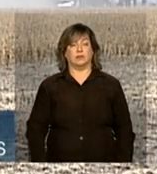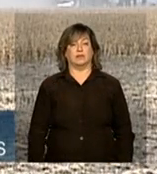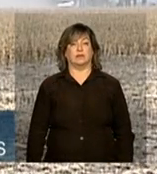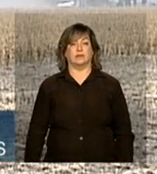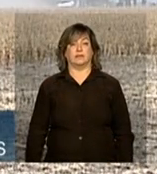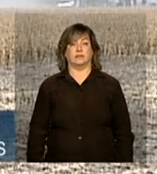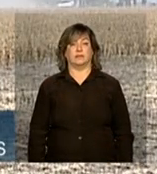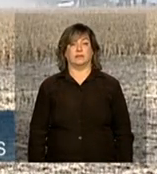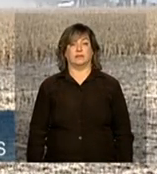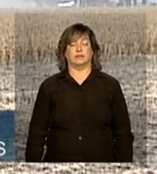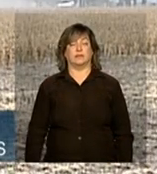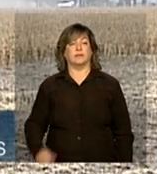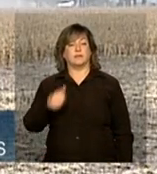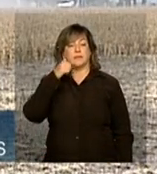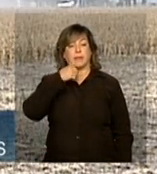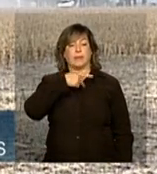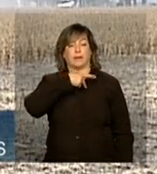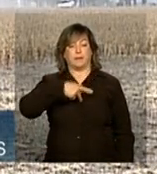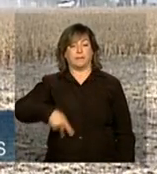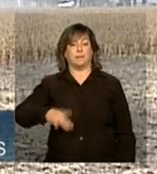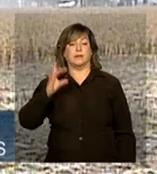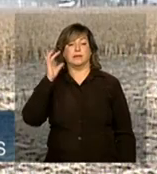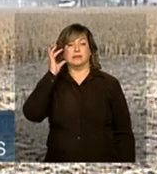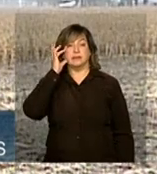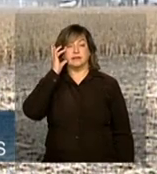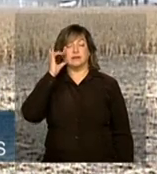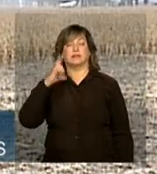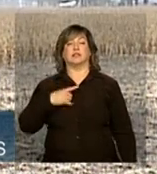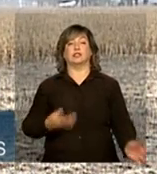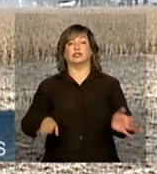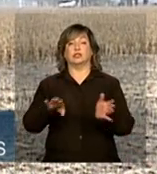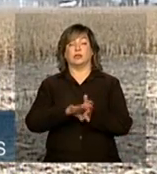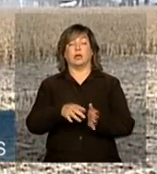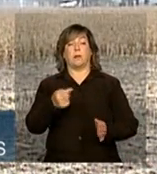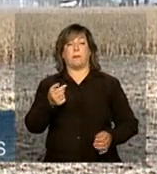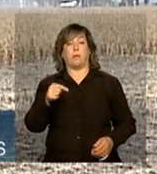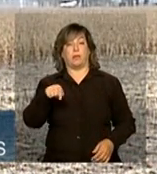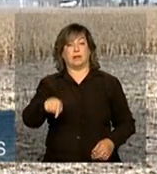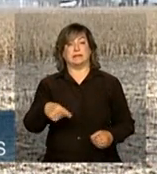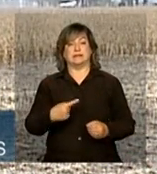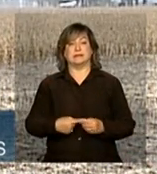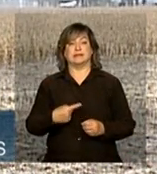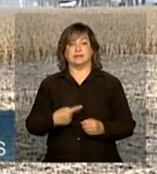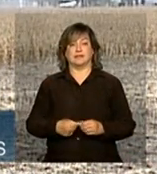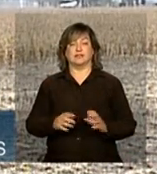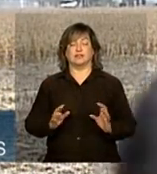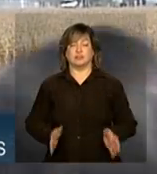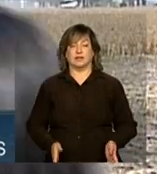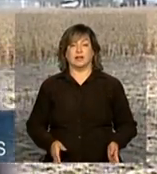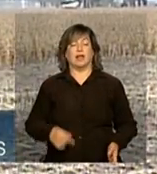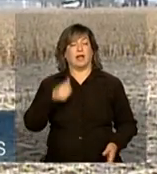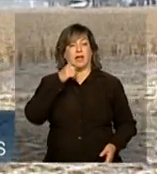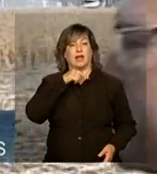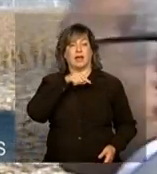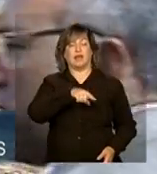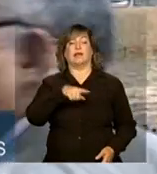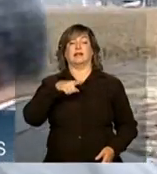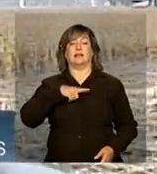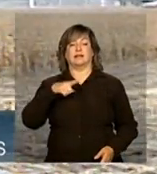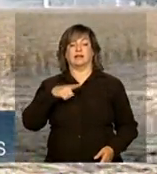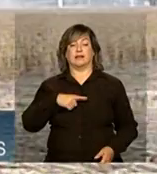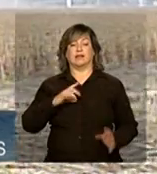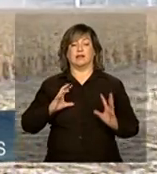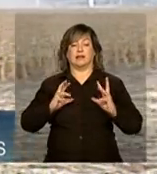Serviços presidenta Dilma Roussef Chegou há pouco a Lucas do Rio Verde ela então percorre